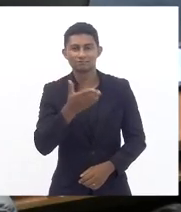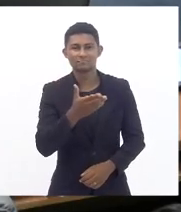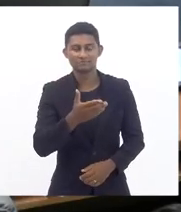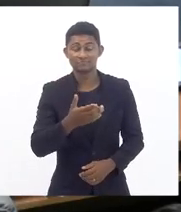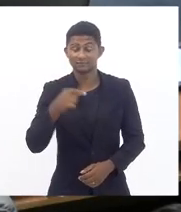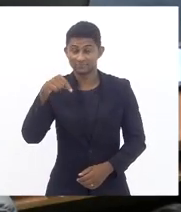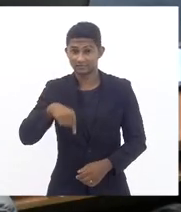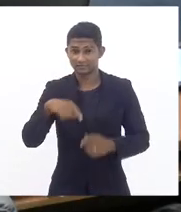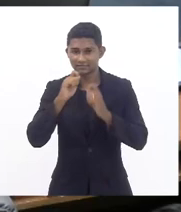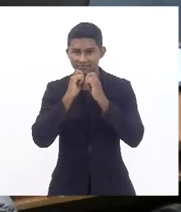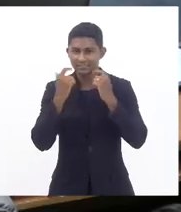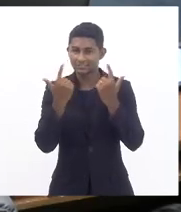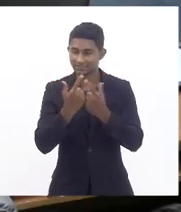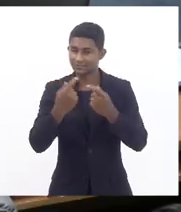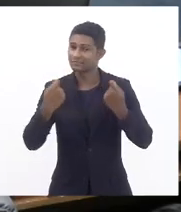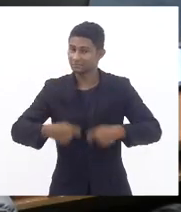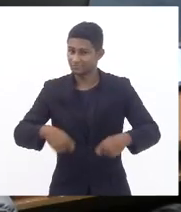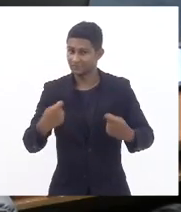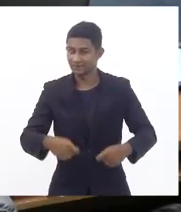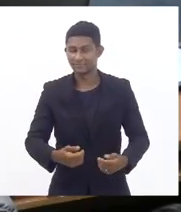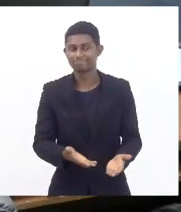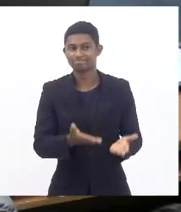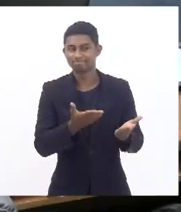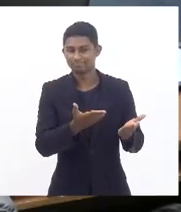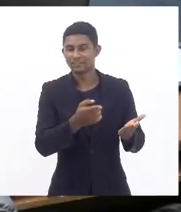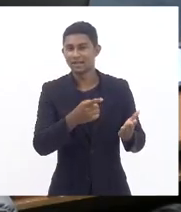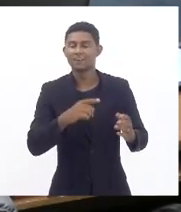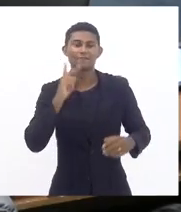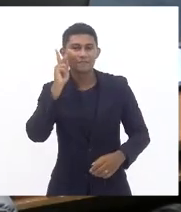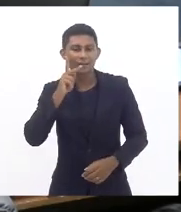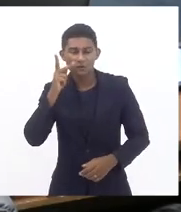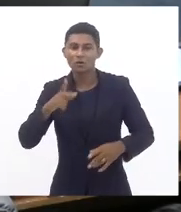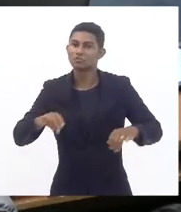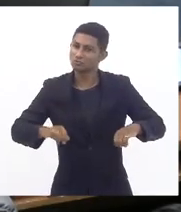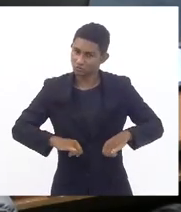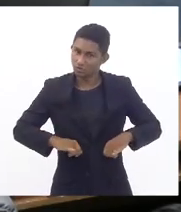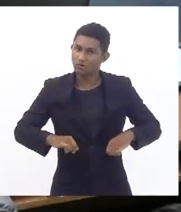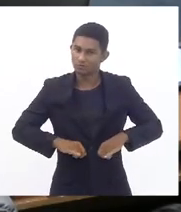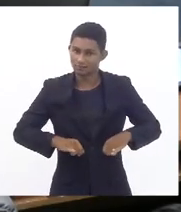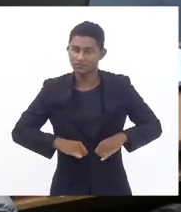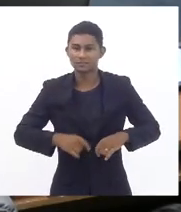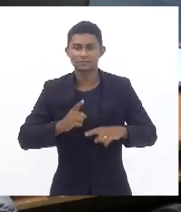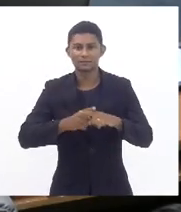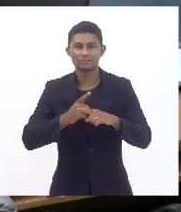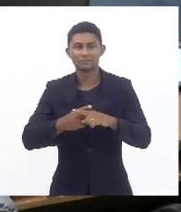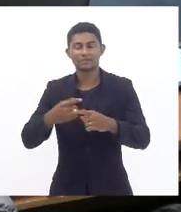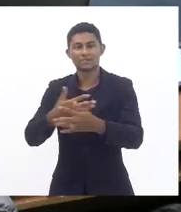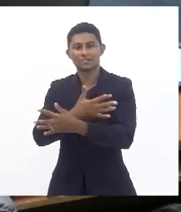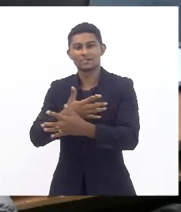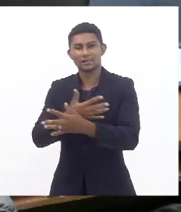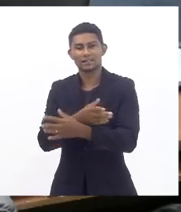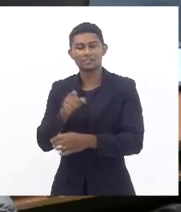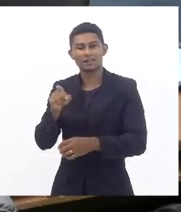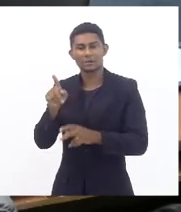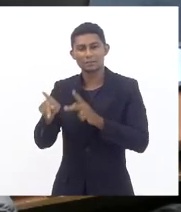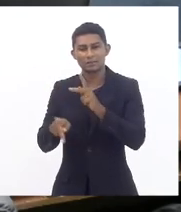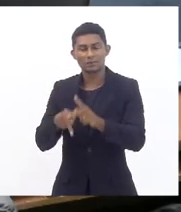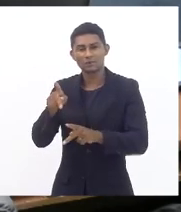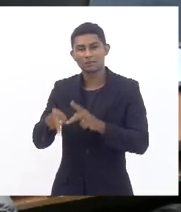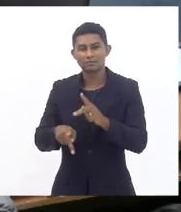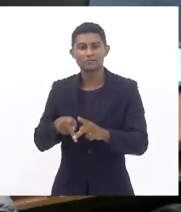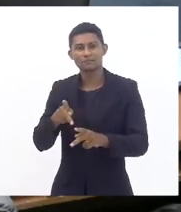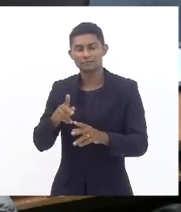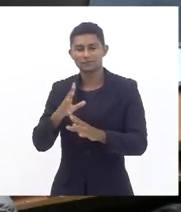casa legislativa, precisa reconhecer o sofrimento de um vereador de uma cidade de 10, 12 mil habitantes, ter 8